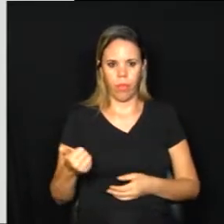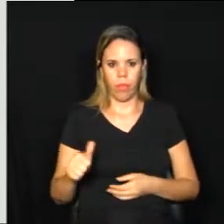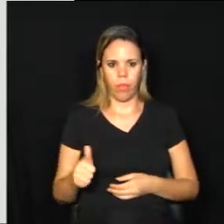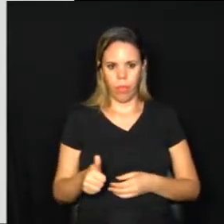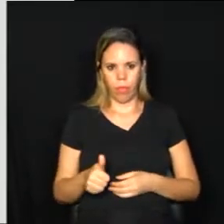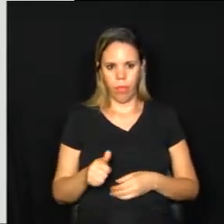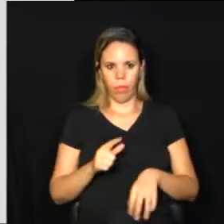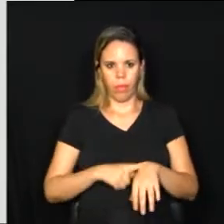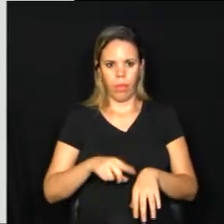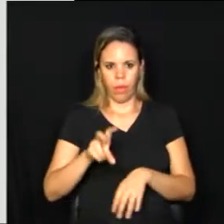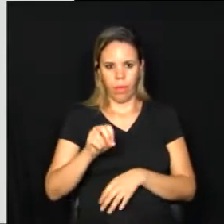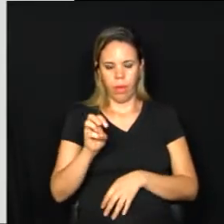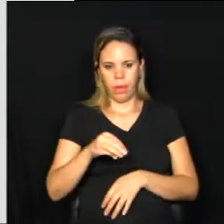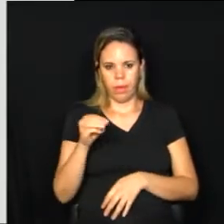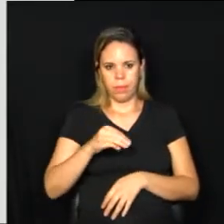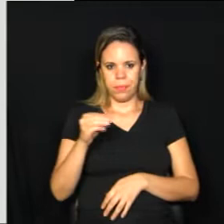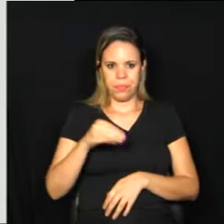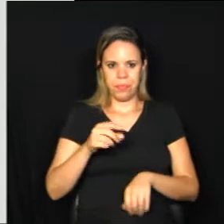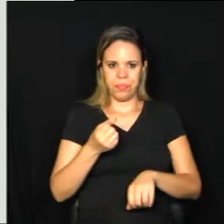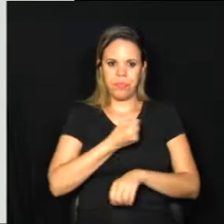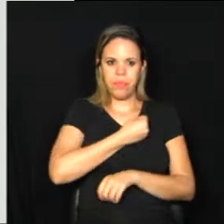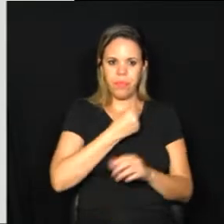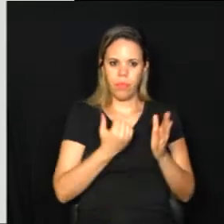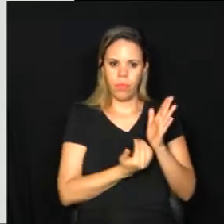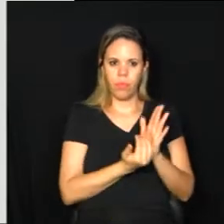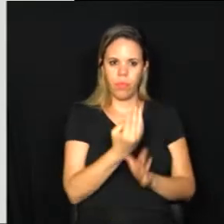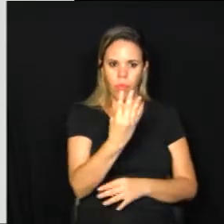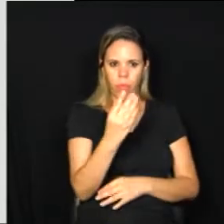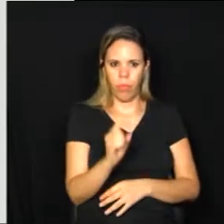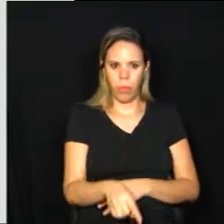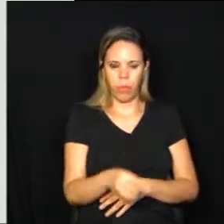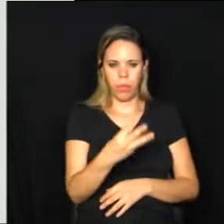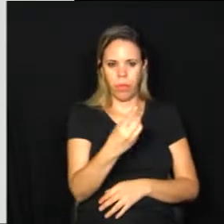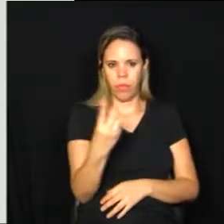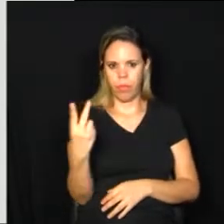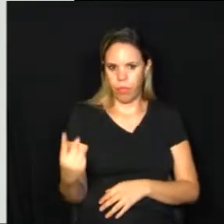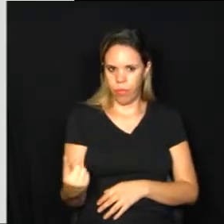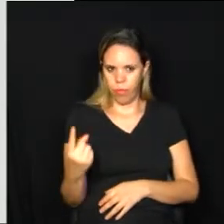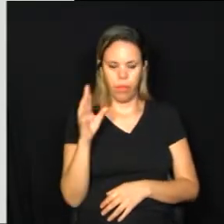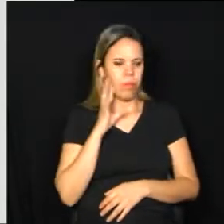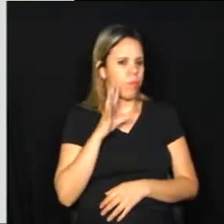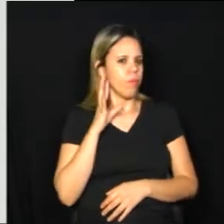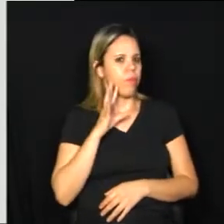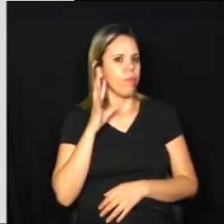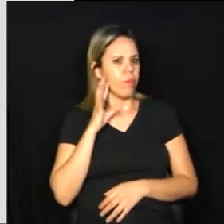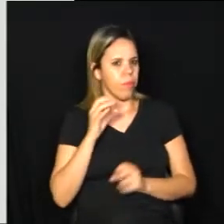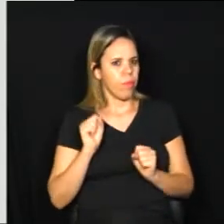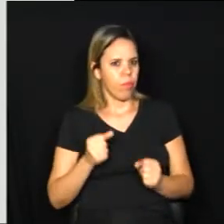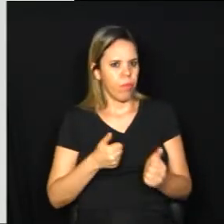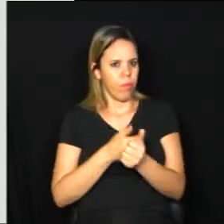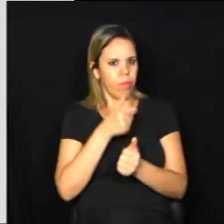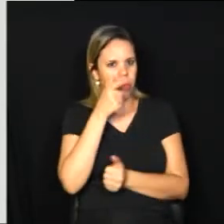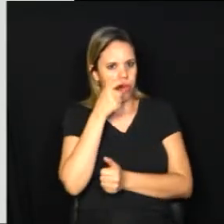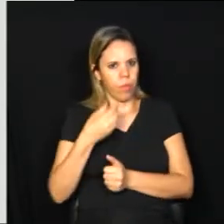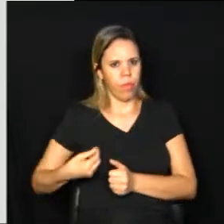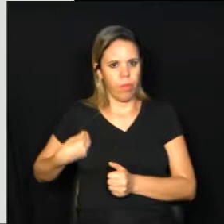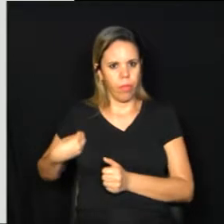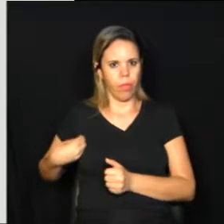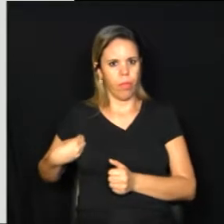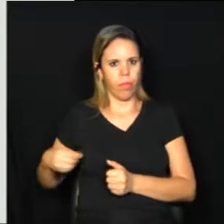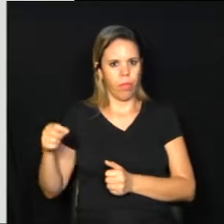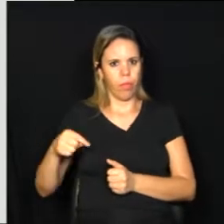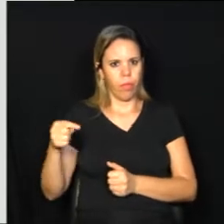50 minutos, então já o número já saltou para 4.321. Muito bacana, então, que a gente pôde acompanhar ao vivo